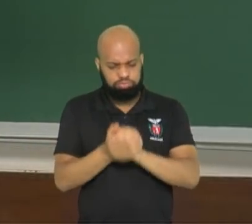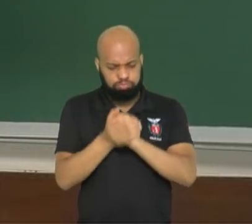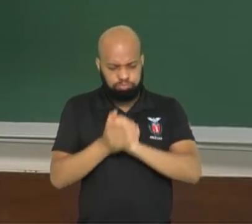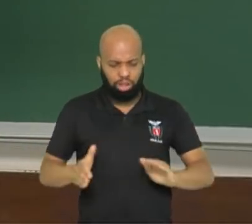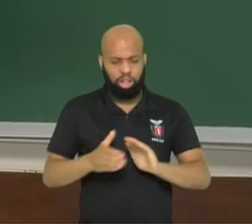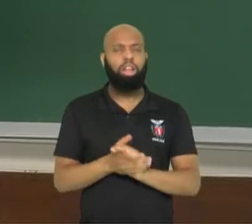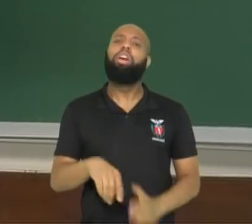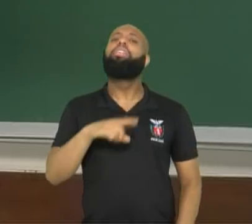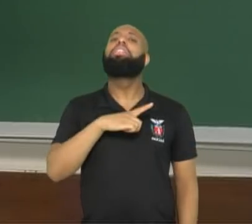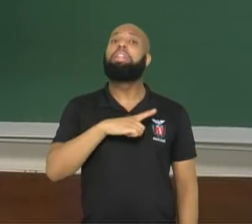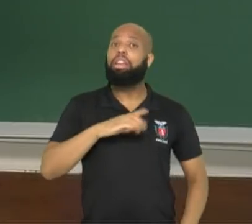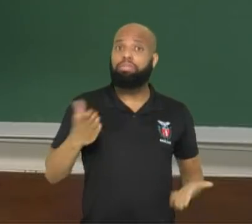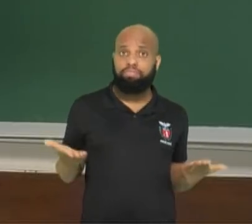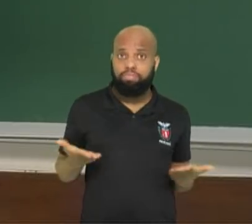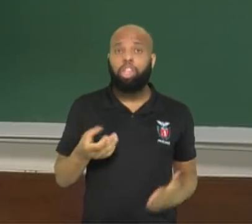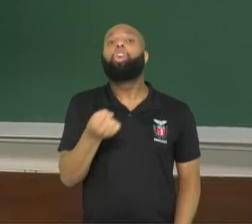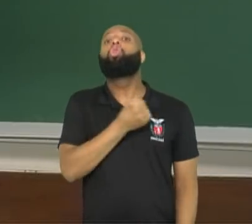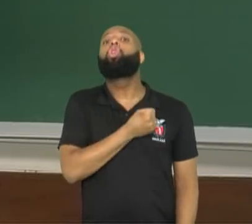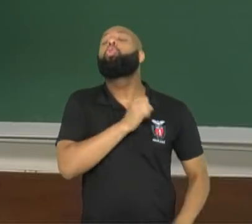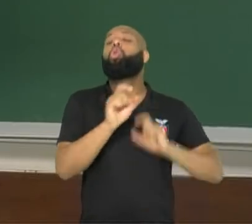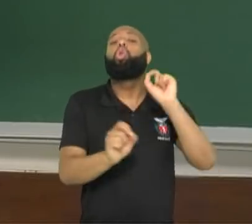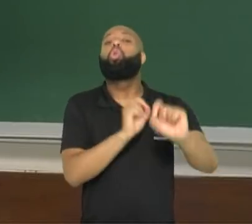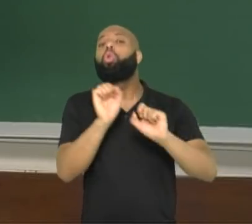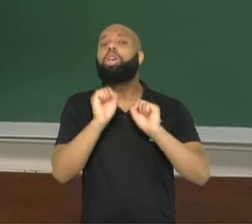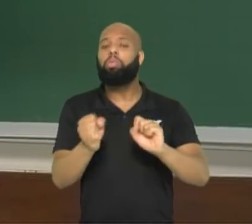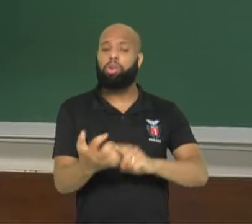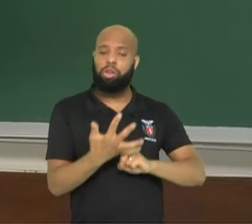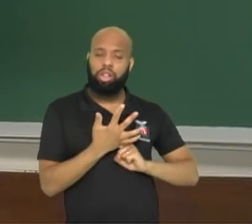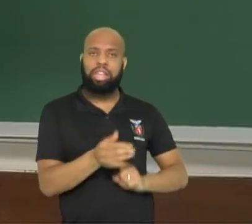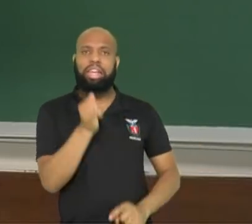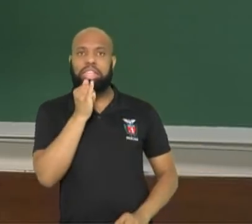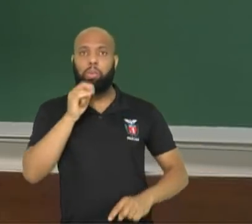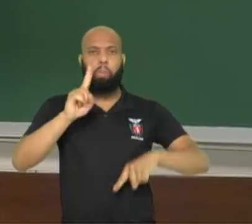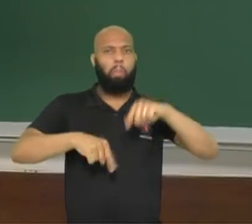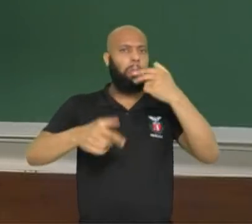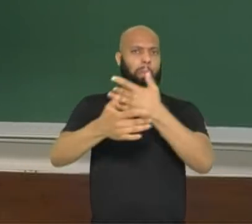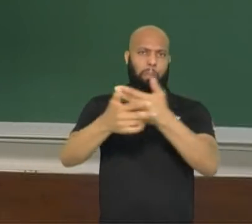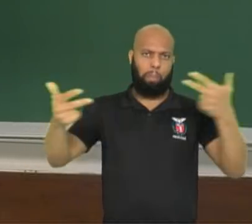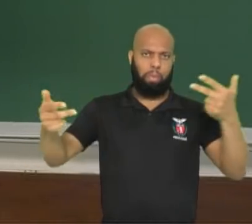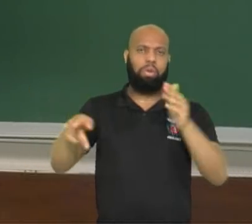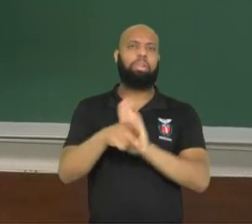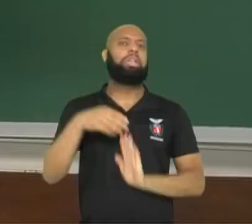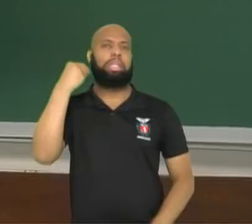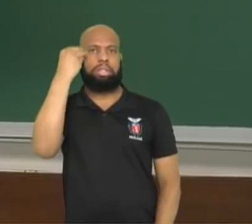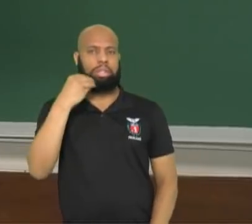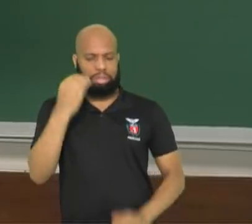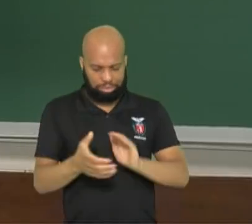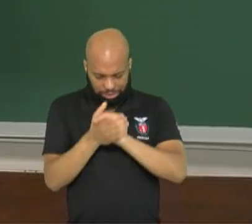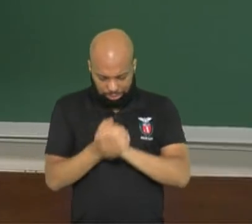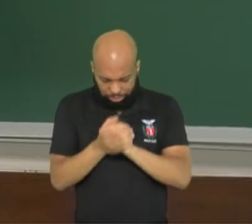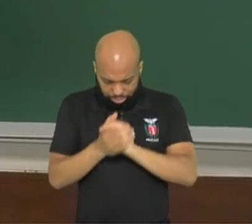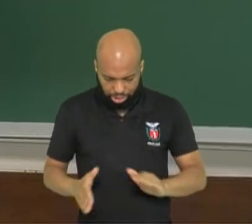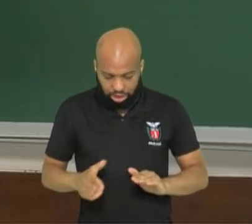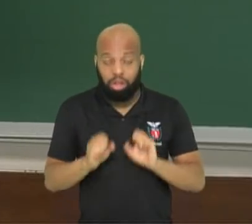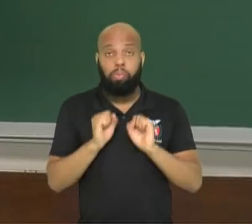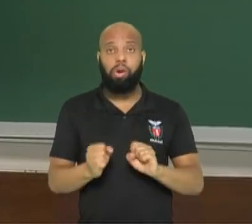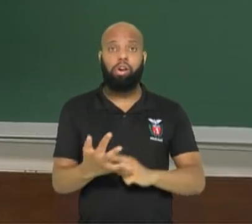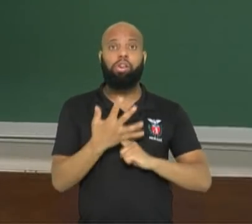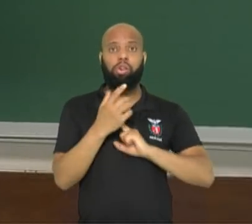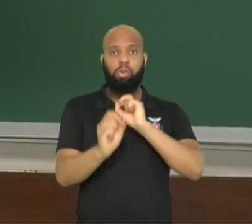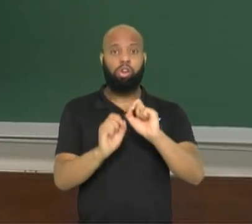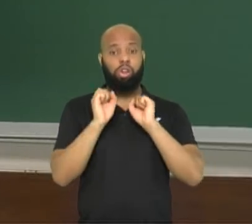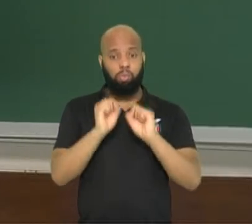dado, que um experimento aleatório, que é jogar um dado para cima, pode nos fornecer. Ele pode